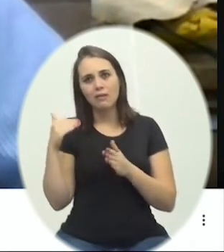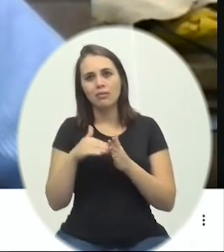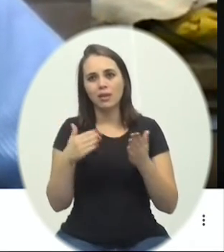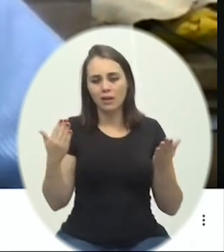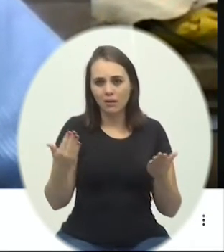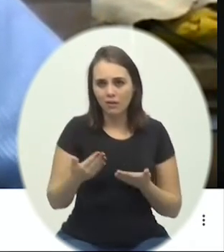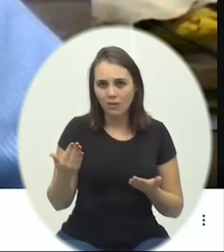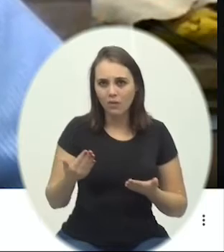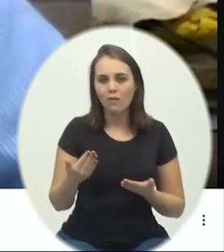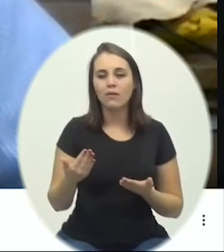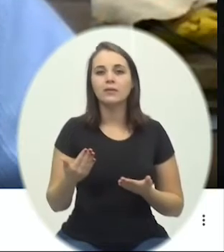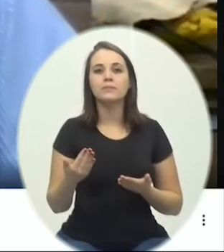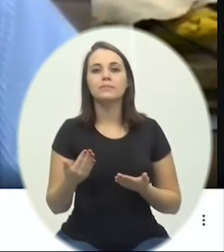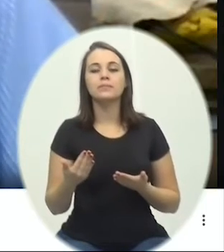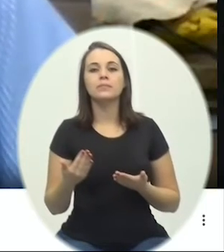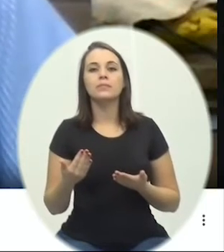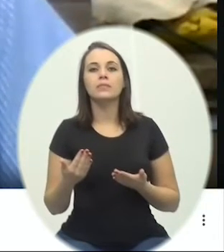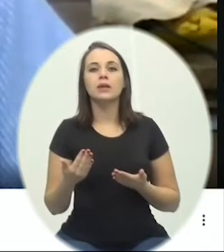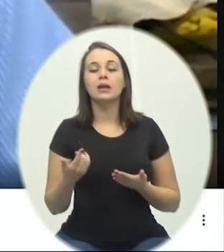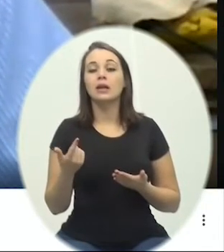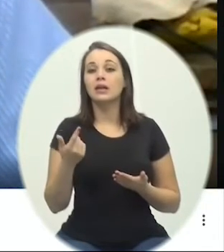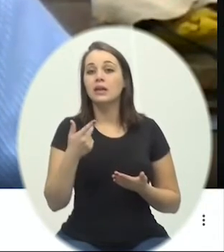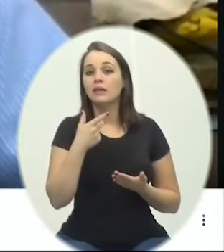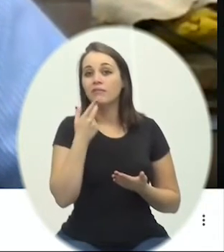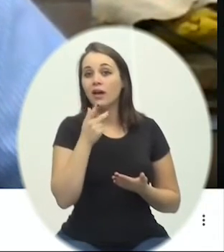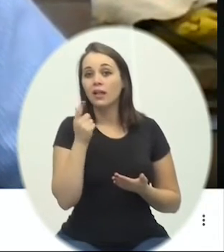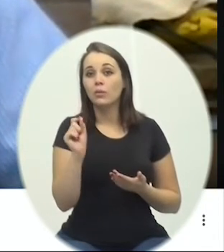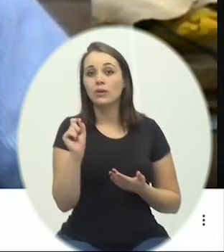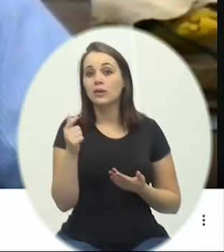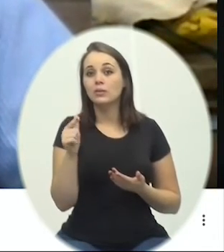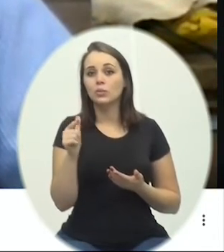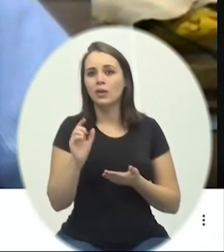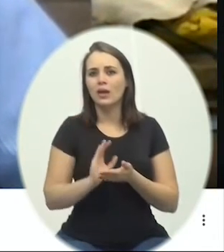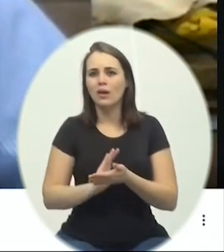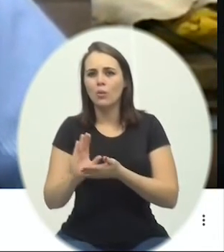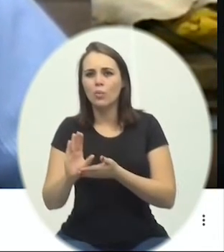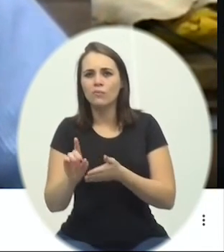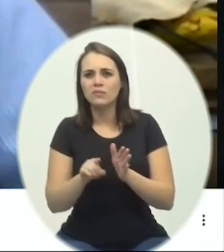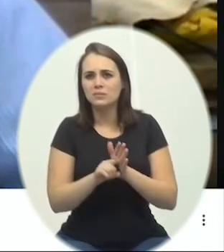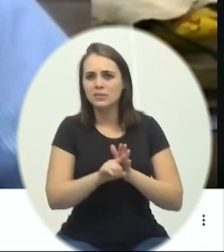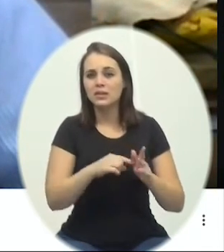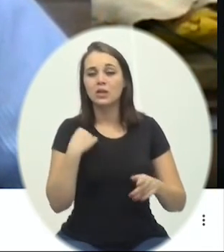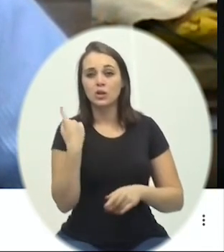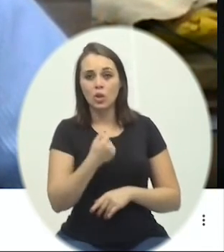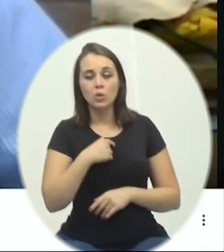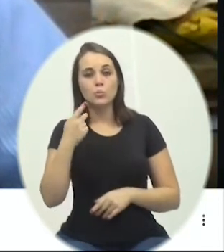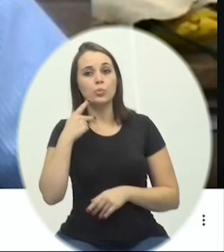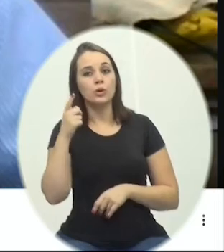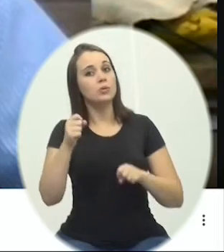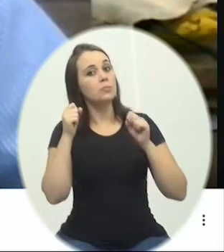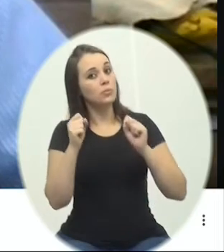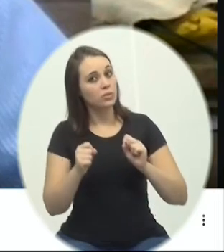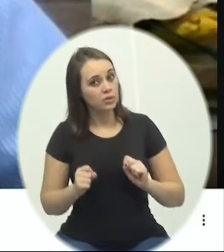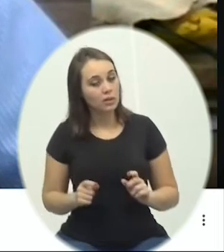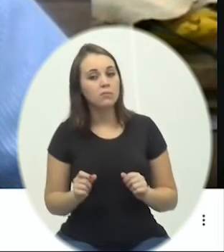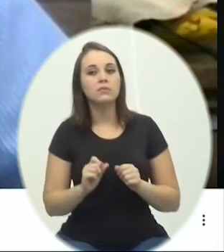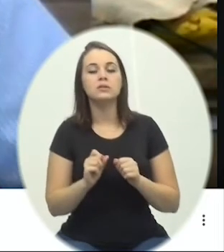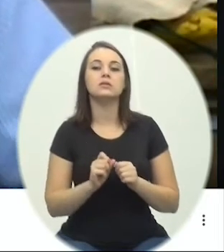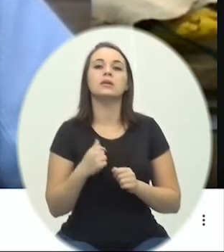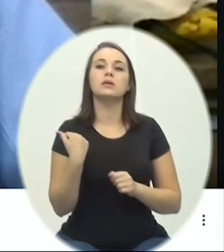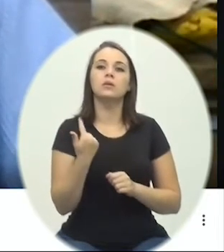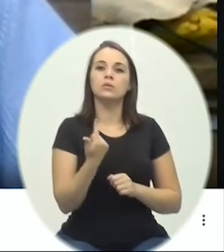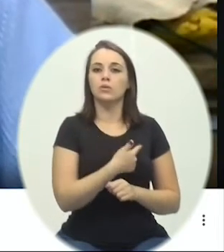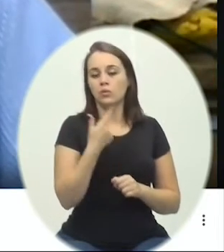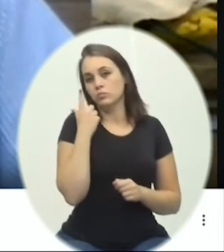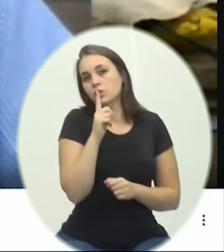agora, simplesmente, não há recurso. Nós somos agentes políticos, né? E podemos fazer a nossa parte para que